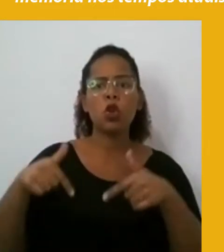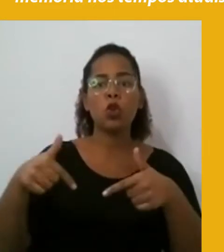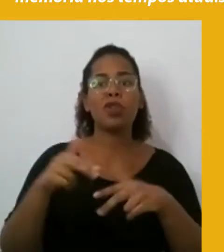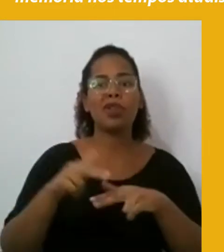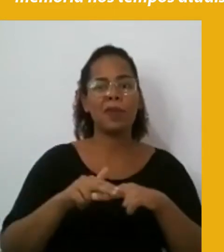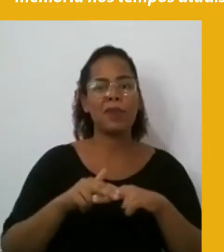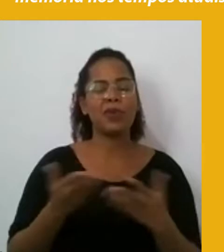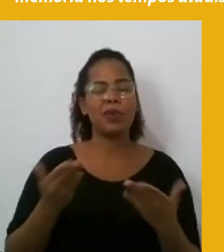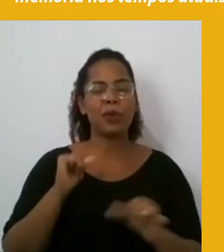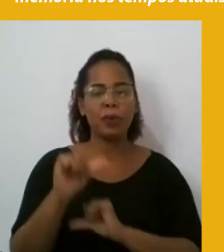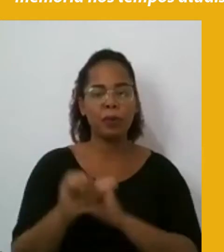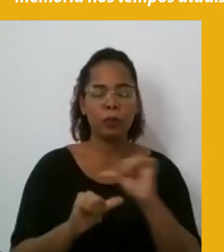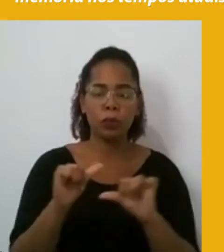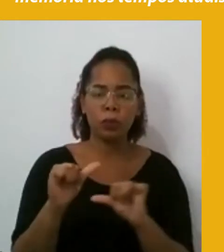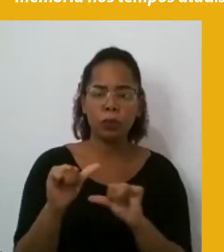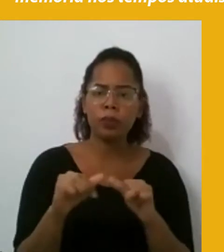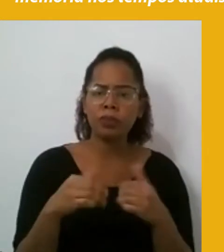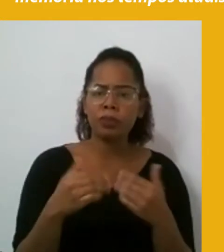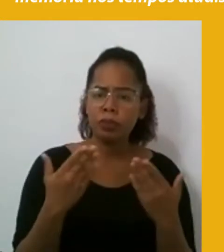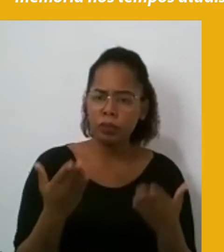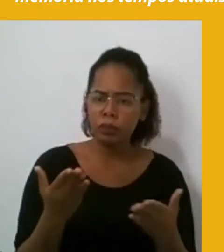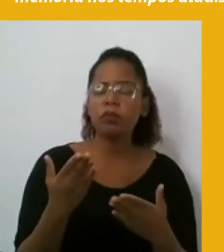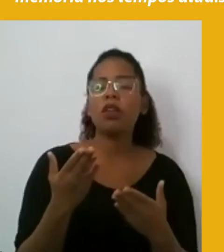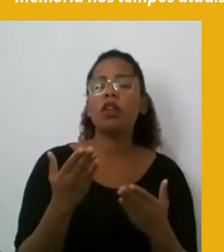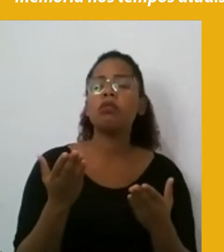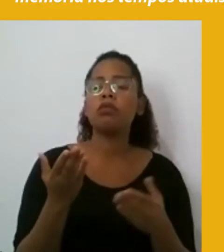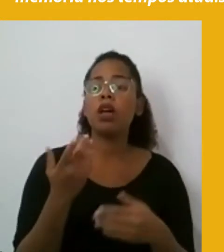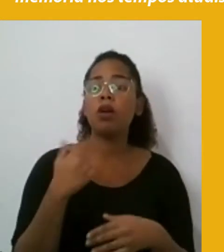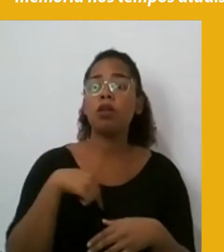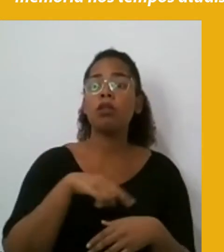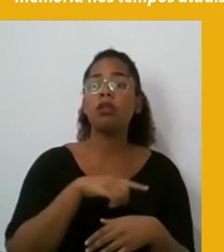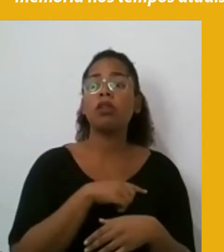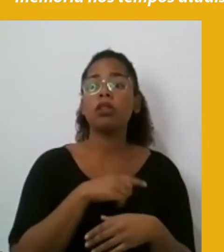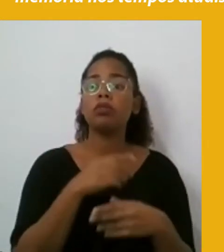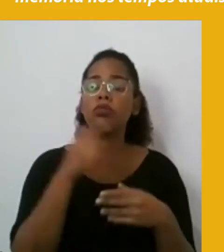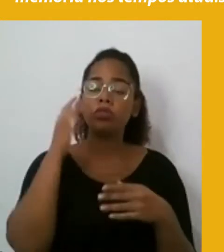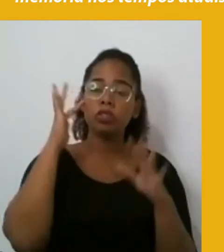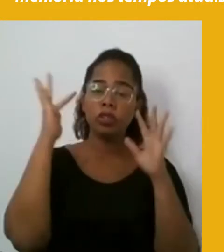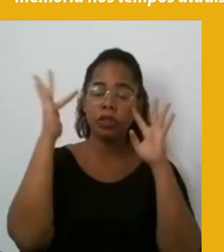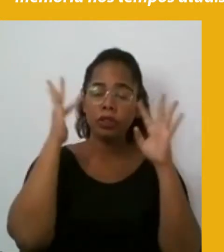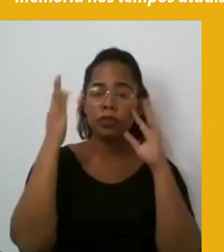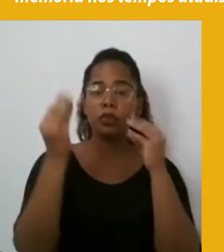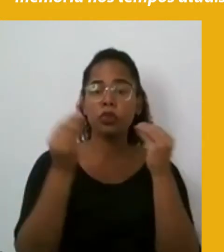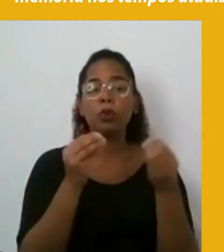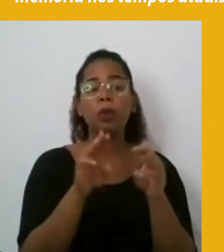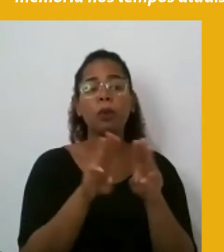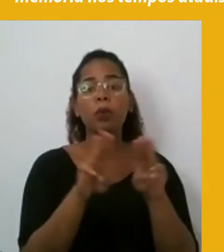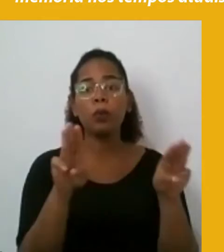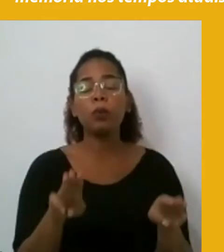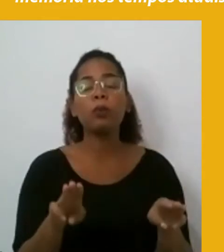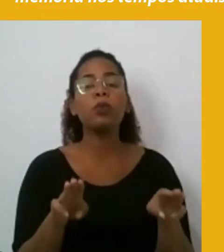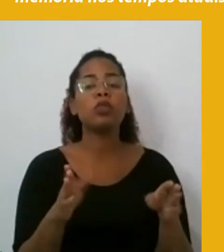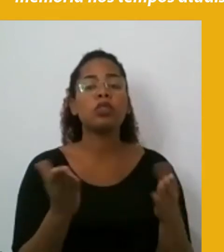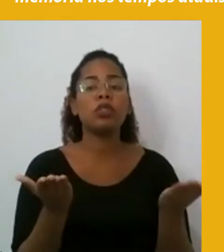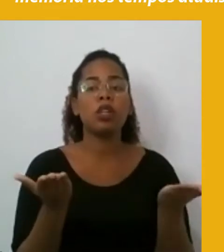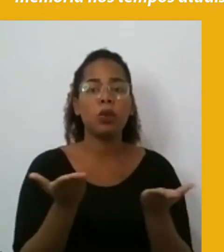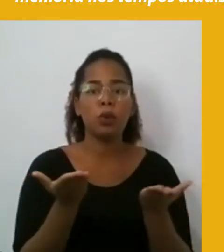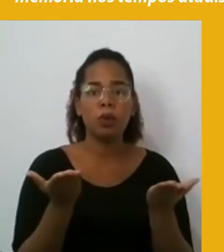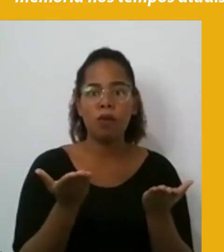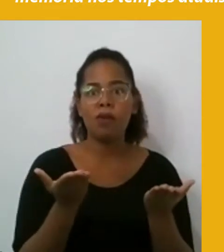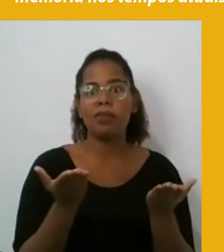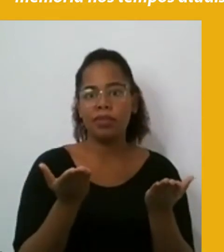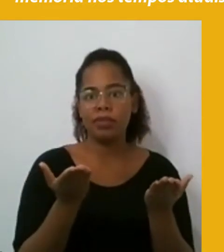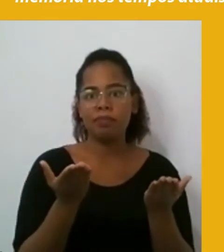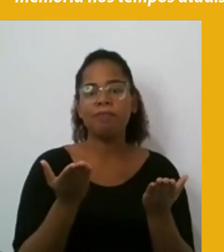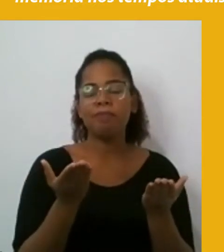exatamente nesse momento. Que museus queremos ver nesse momento? Quem queremos ver enfim, gravado nas paredes